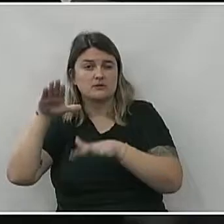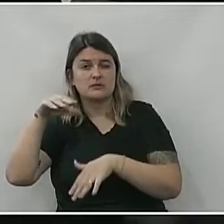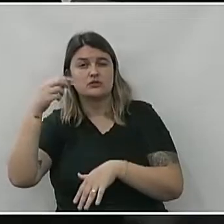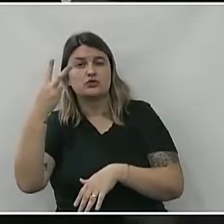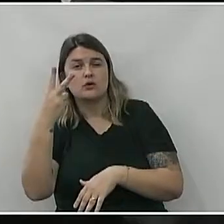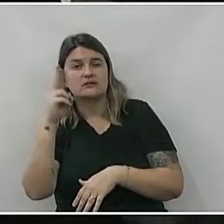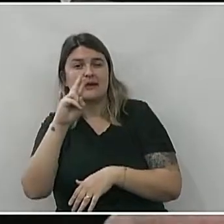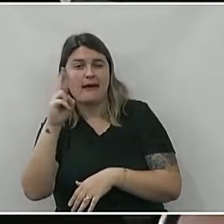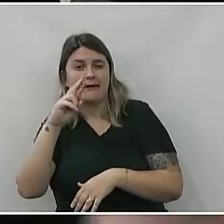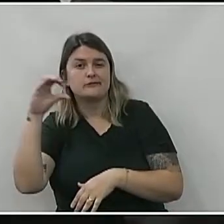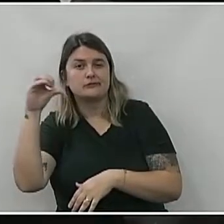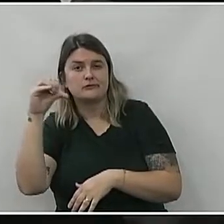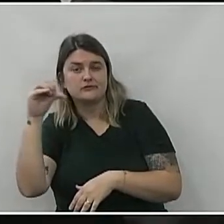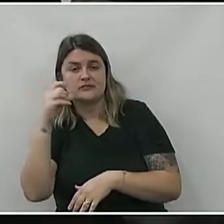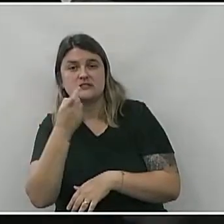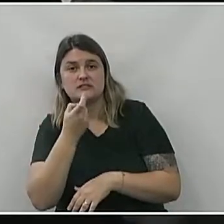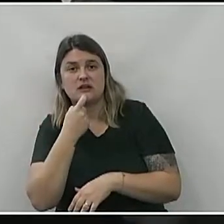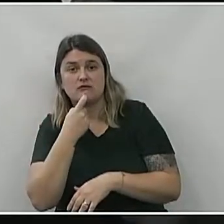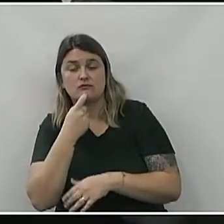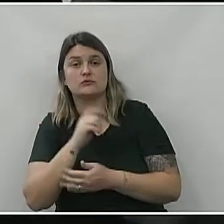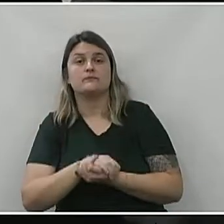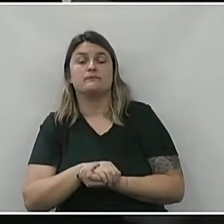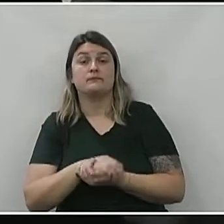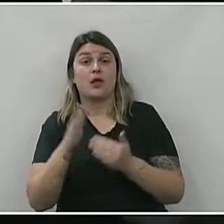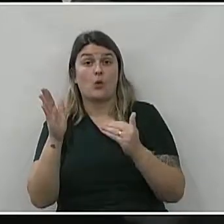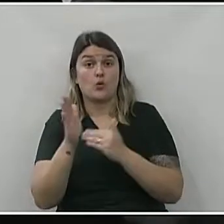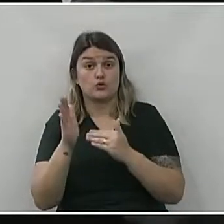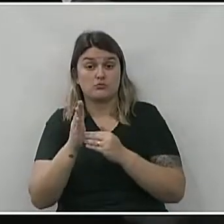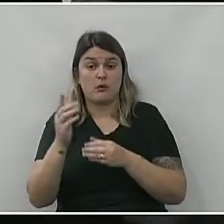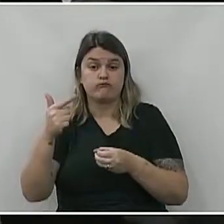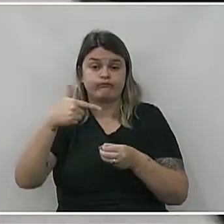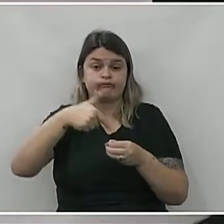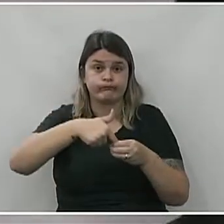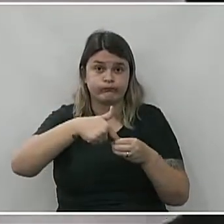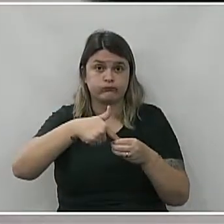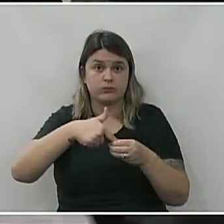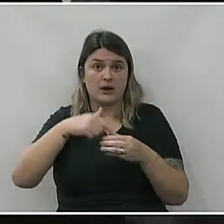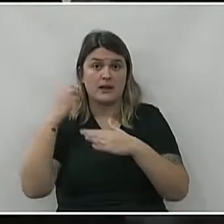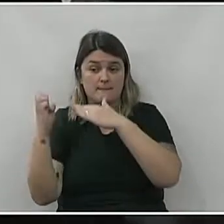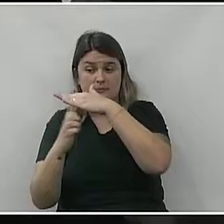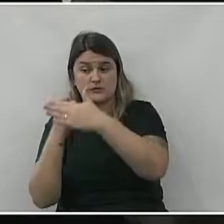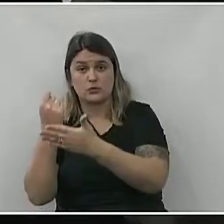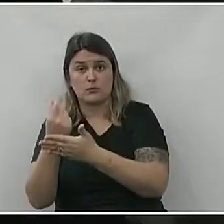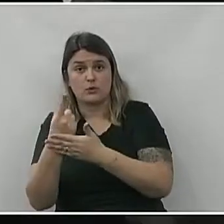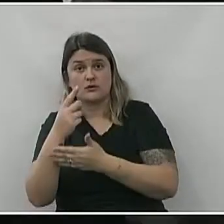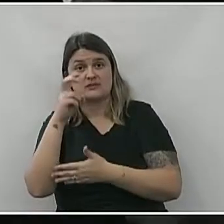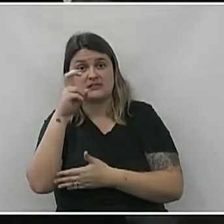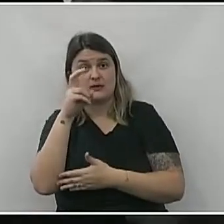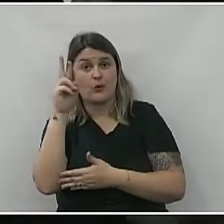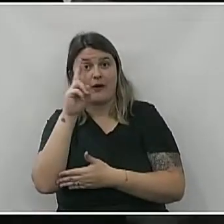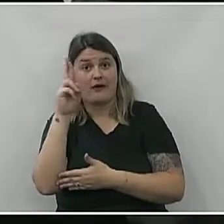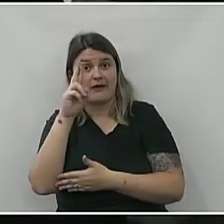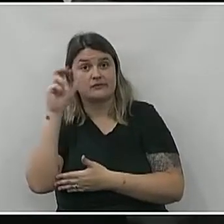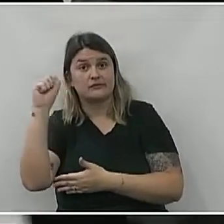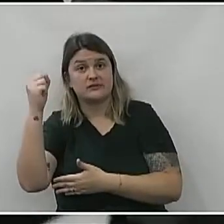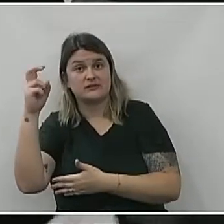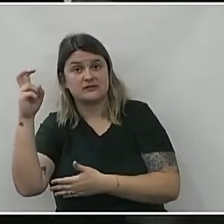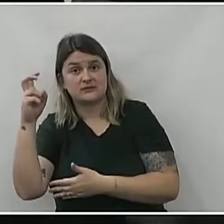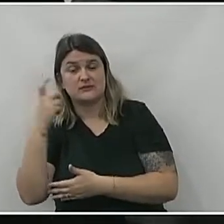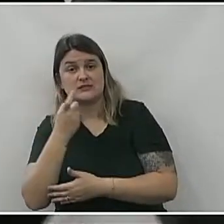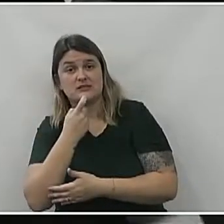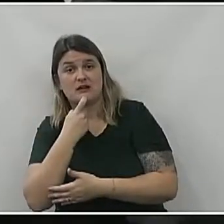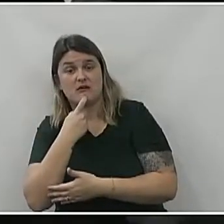R$ 2,99. A última carga de óleo diesel comprada pela empresa custou R$